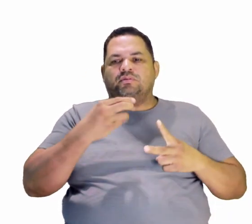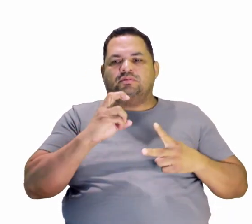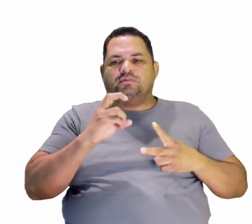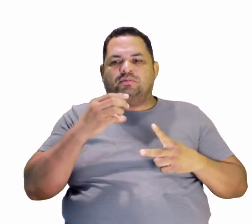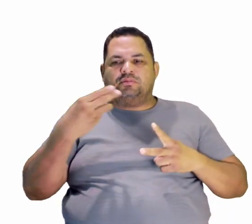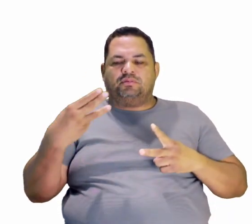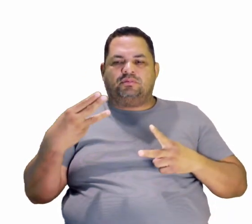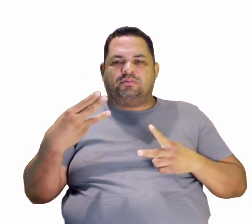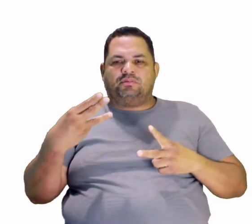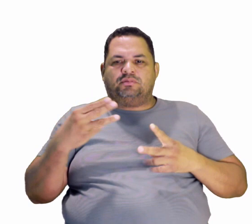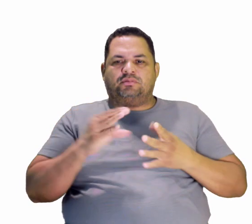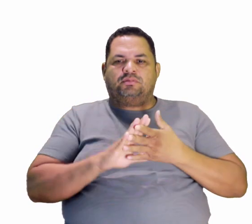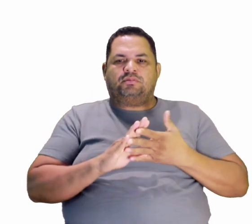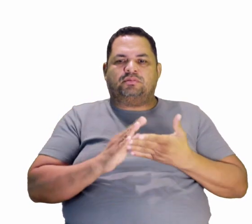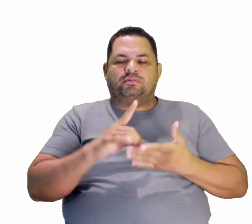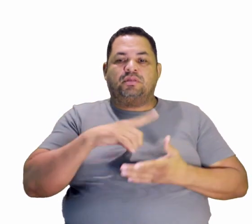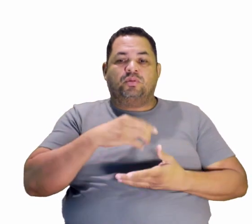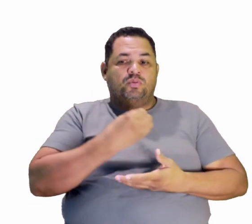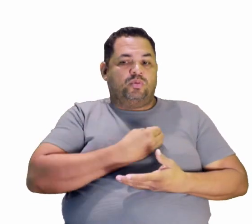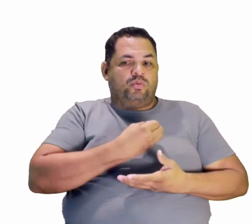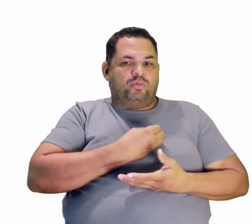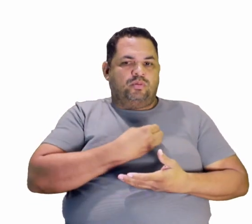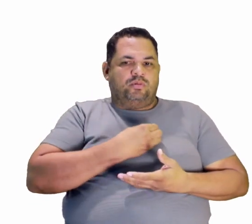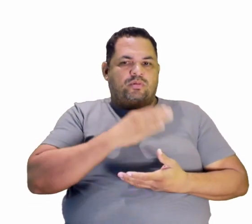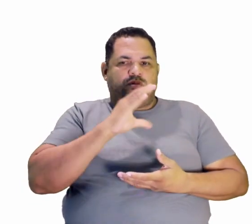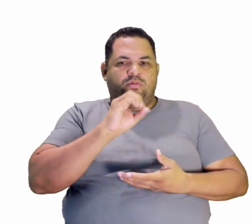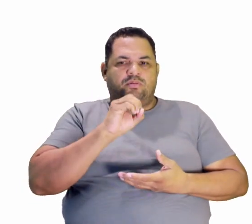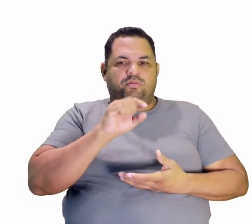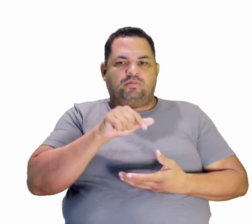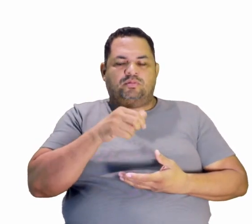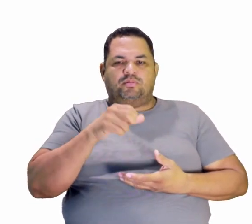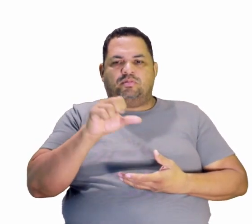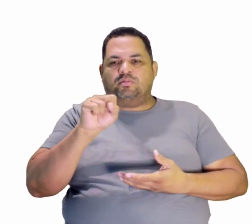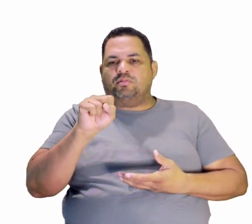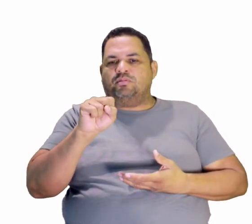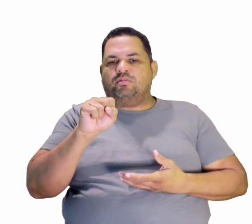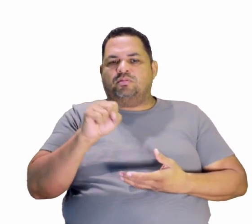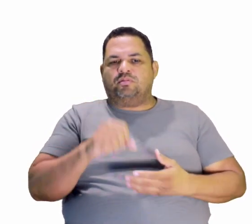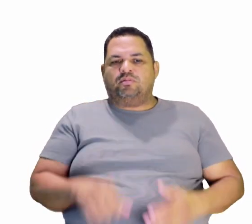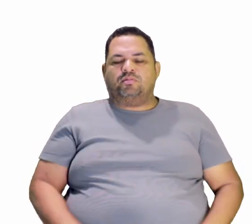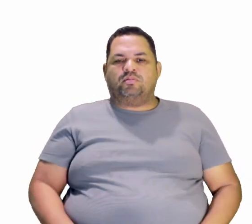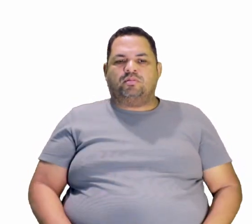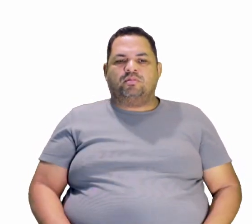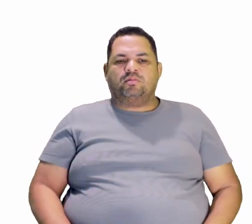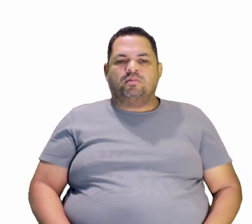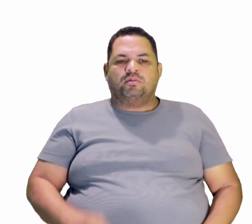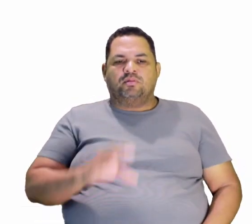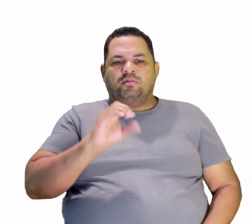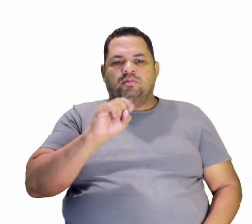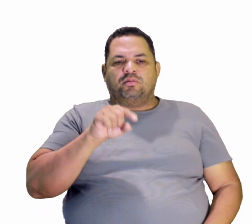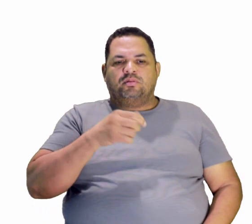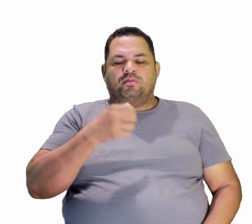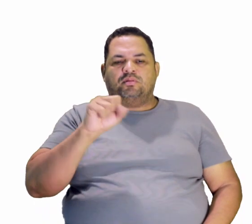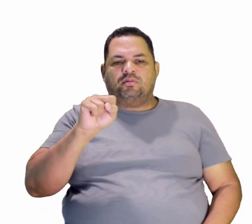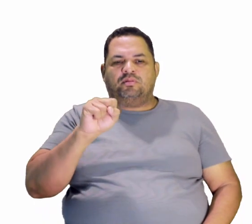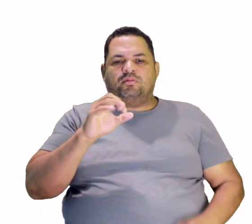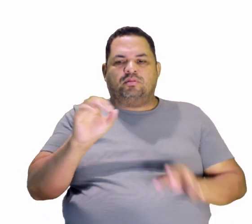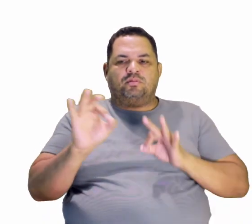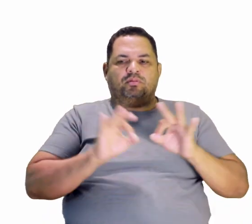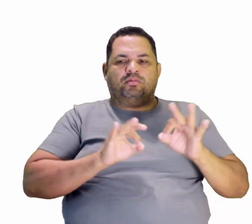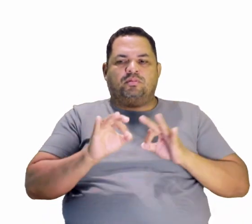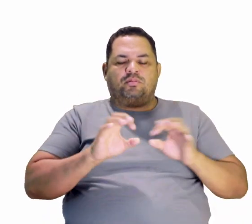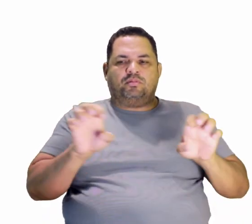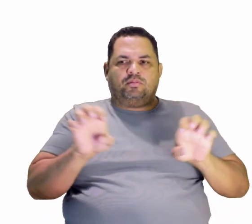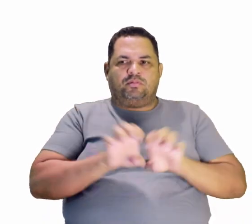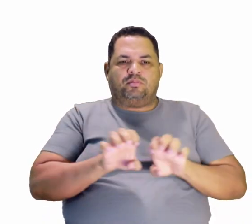53, deu para vocês o valor, 80% da velocidade inicial, 0,8. Montou uma equação